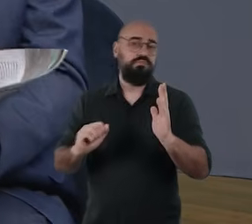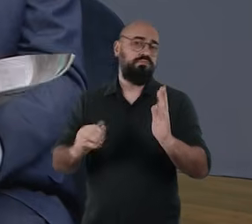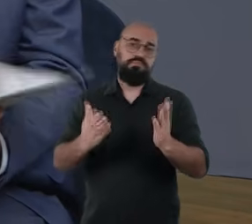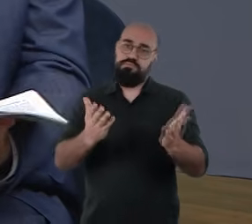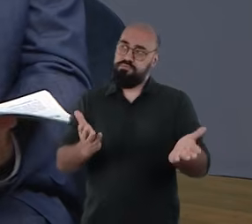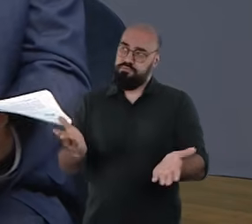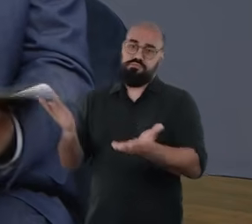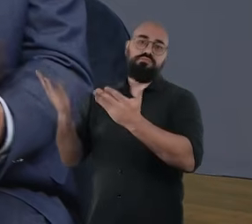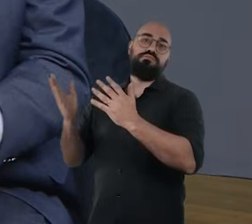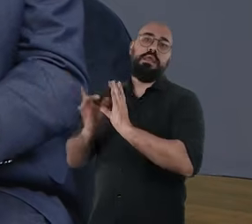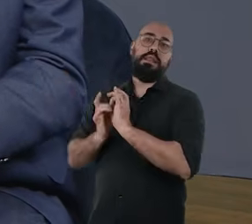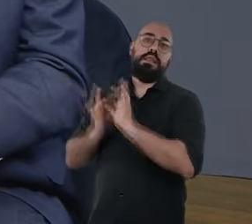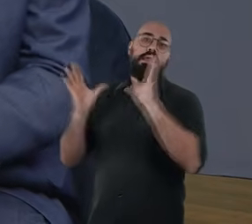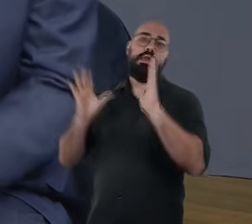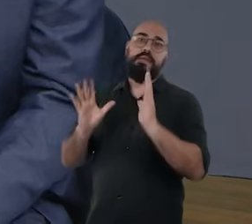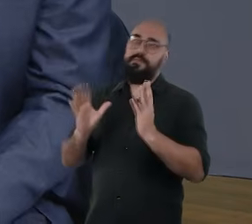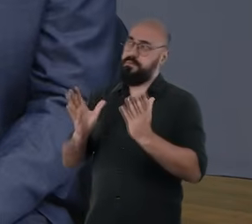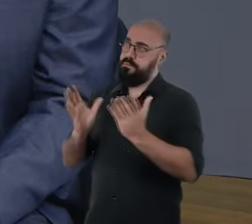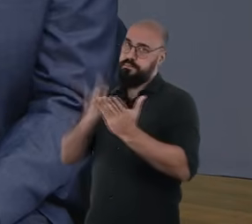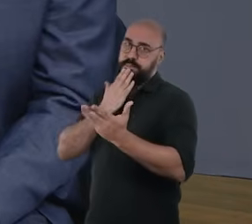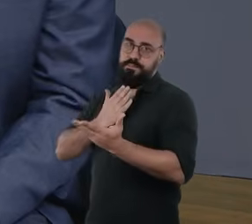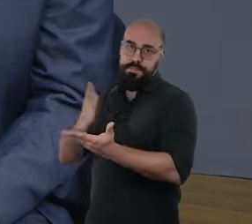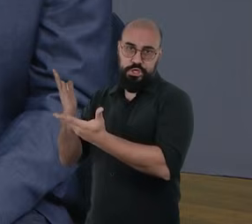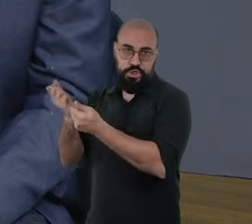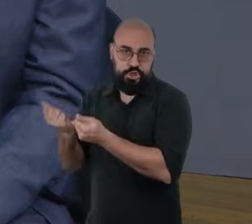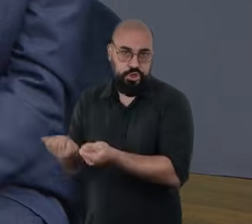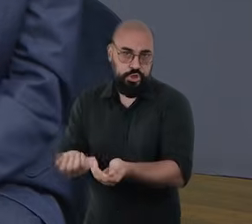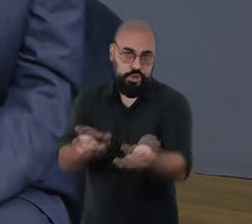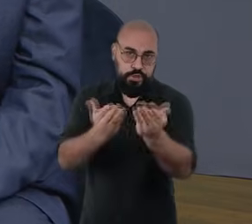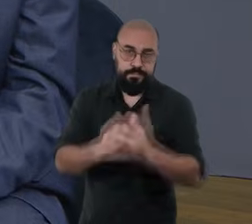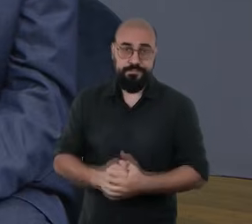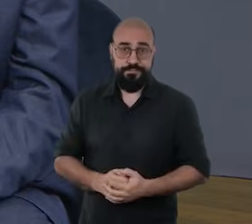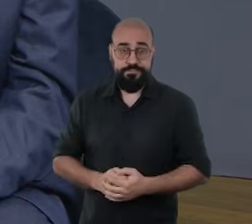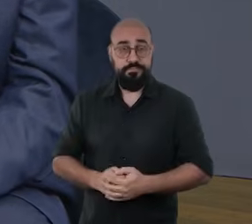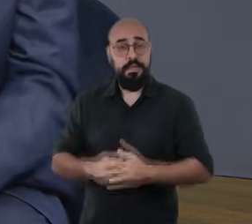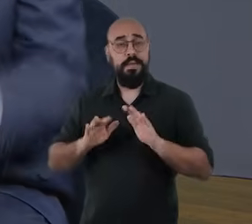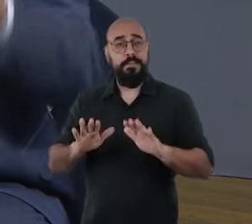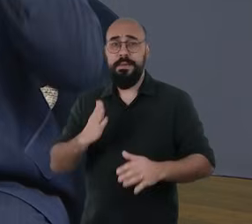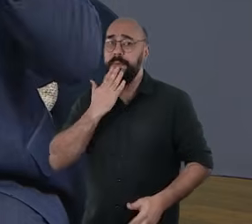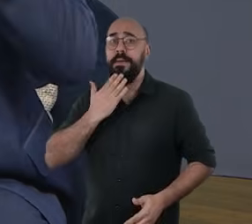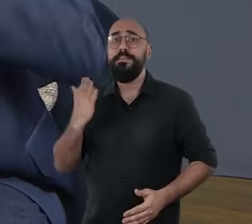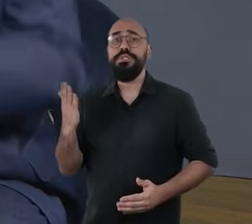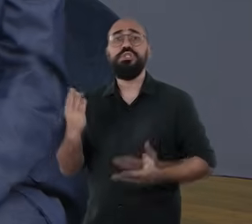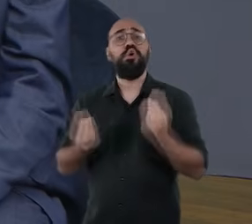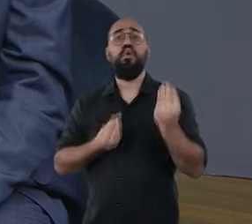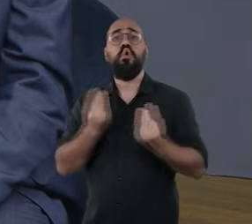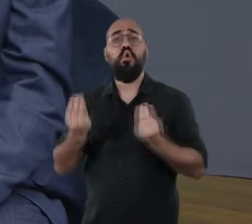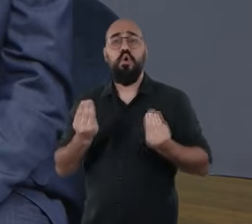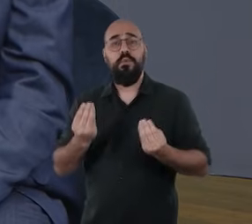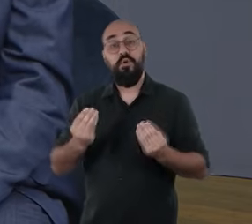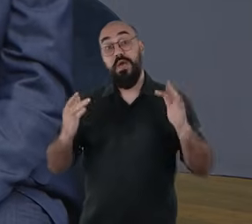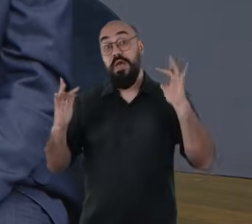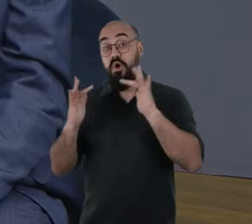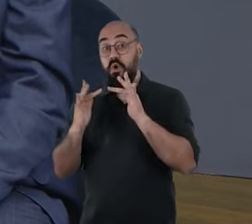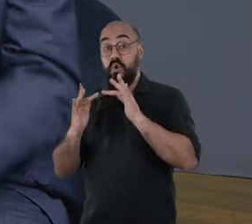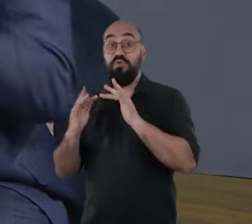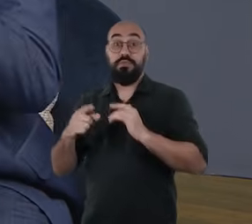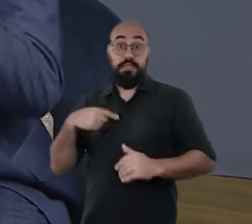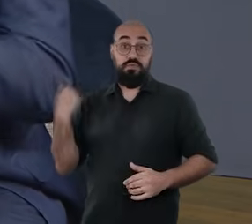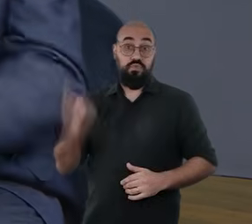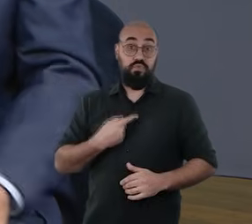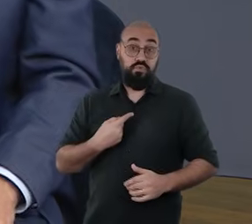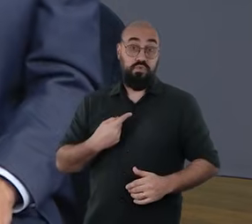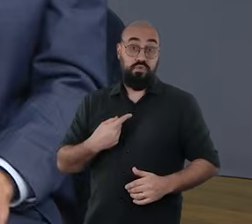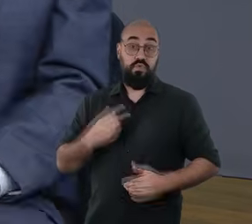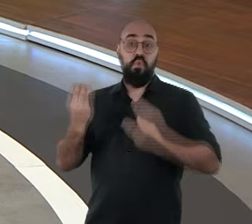totalmente à sua disposição esse material, mas para isso você precisa entrar em contato conosco, tá bom? Vou te